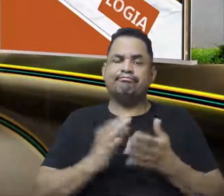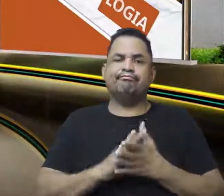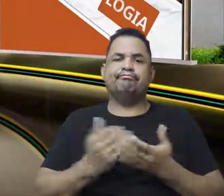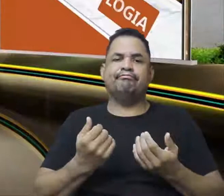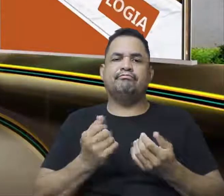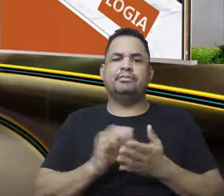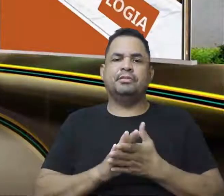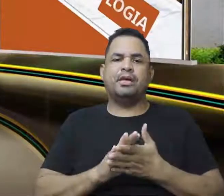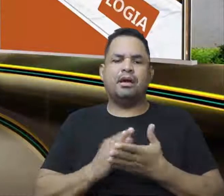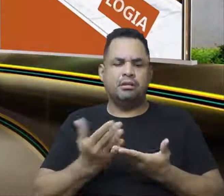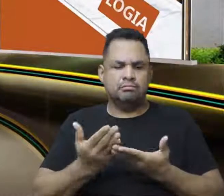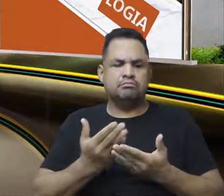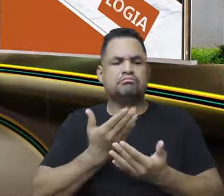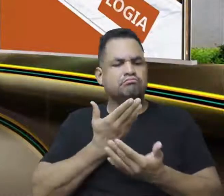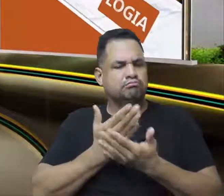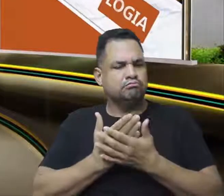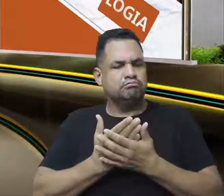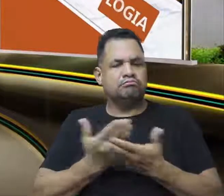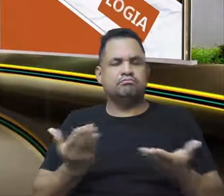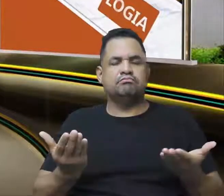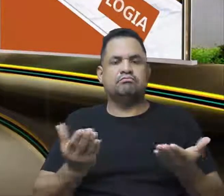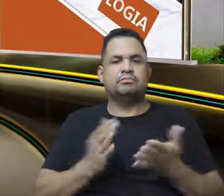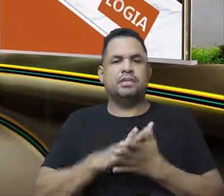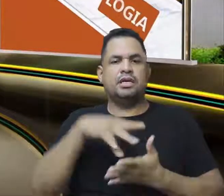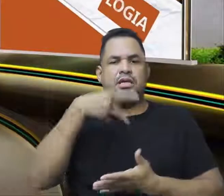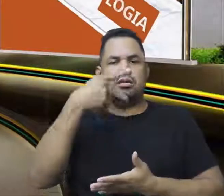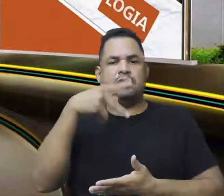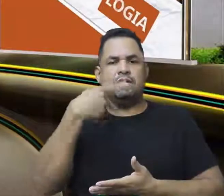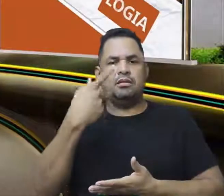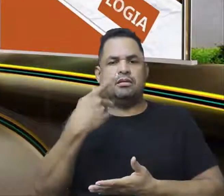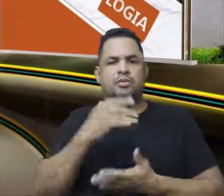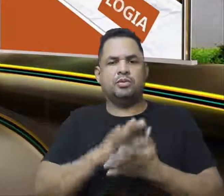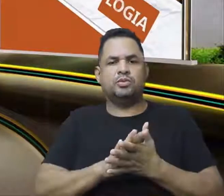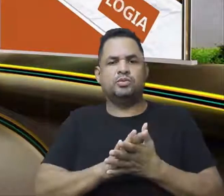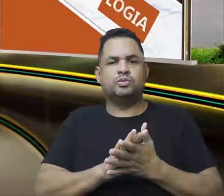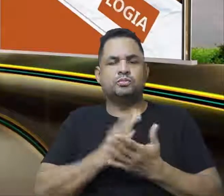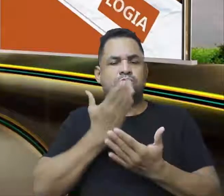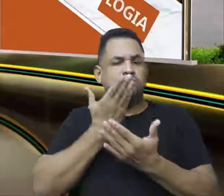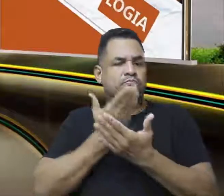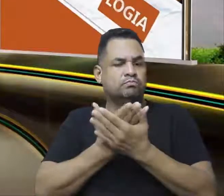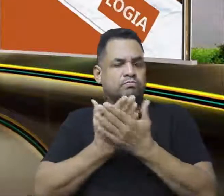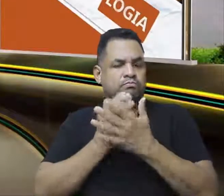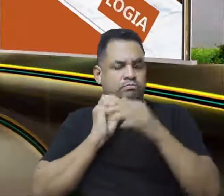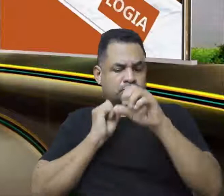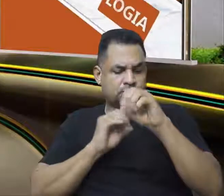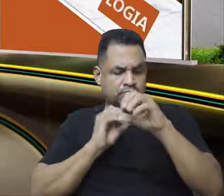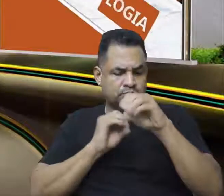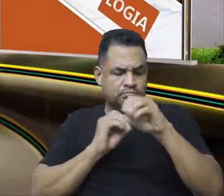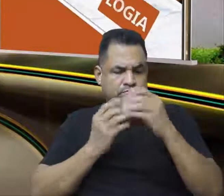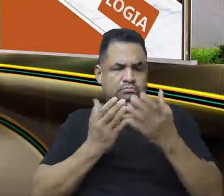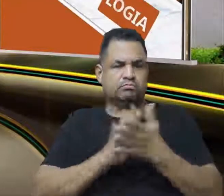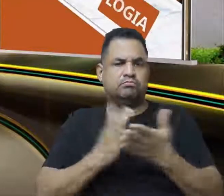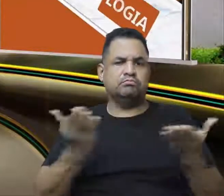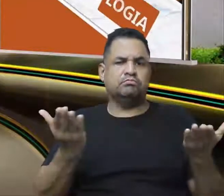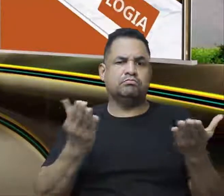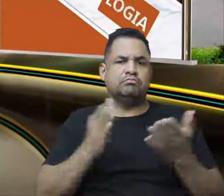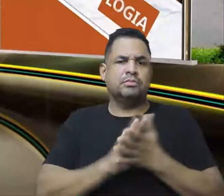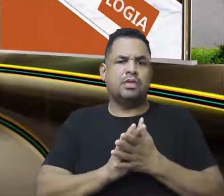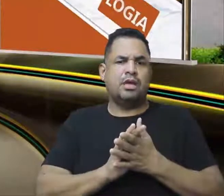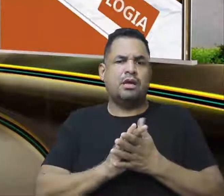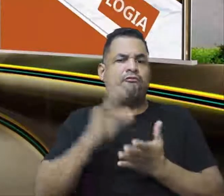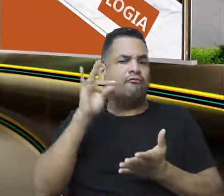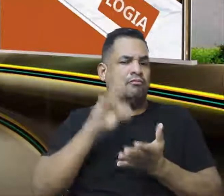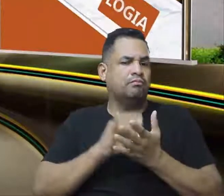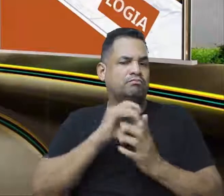correr atrás do prejuízo Tá certo e dizer para vocês que o estudo que a educação que estudar é um fato